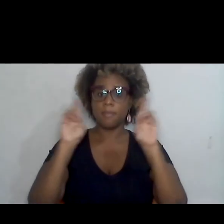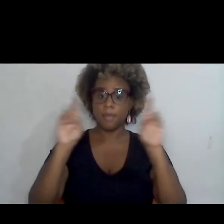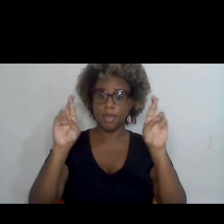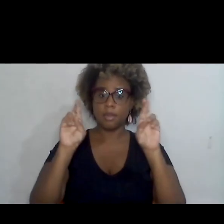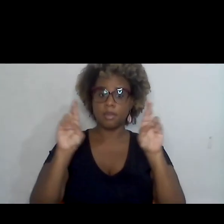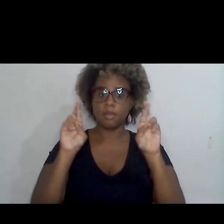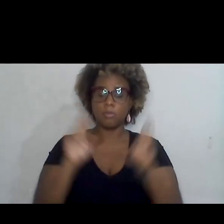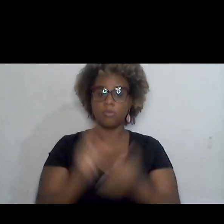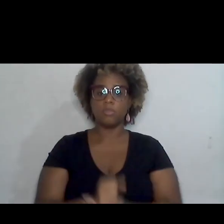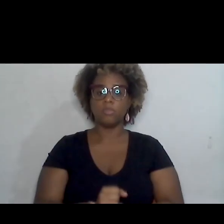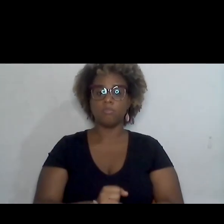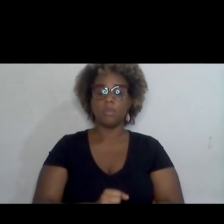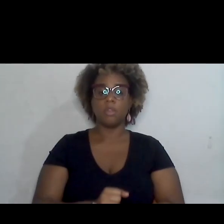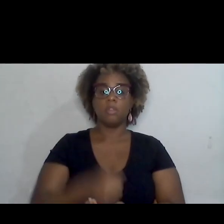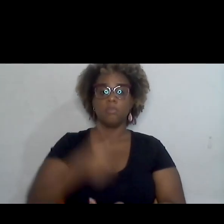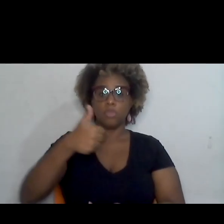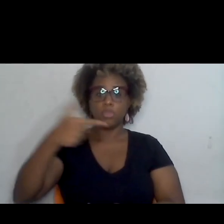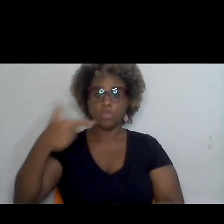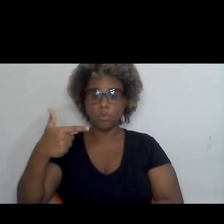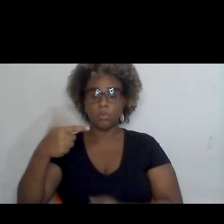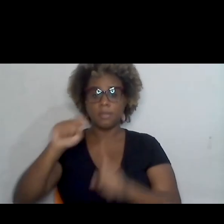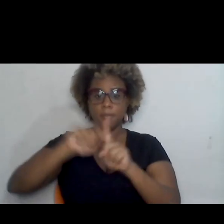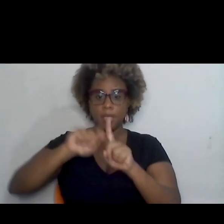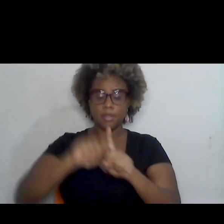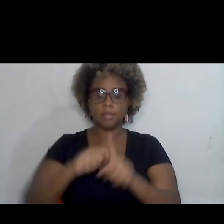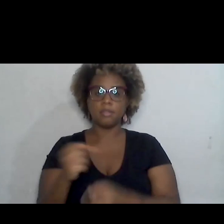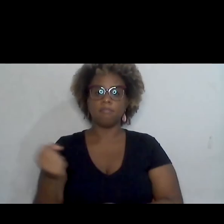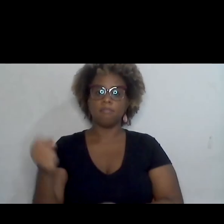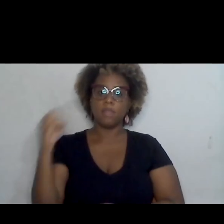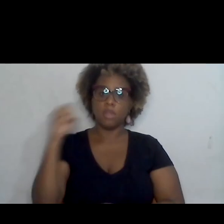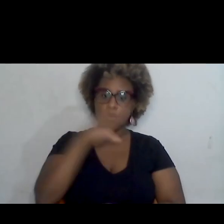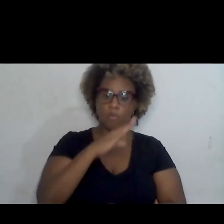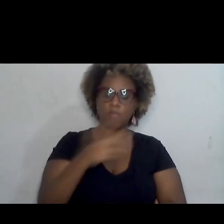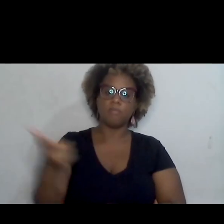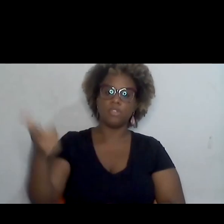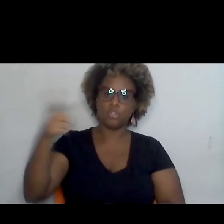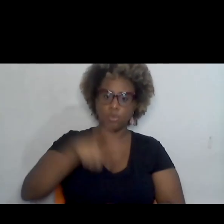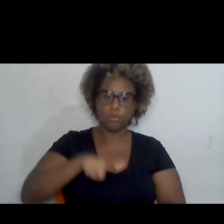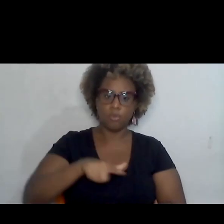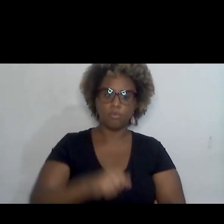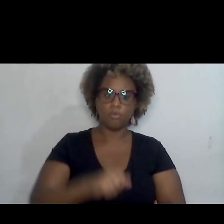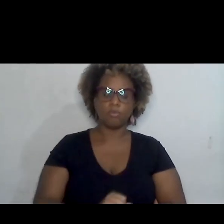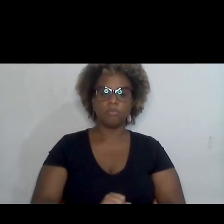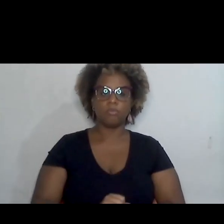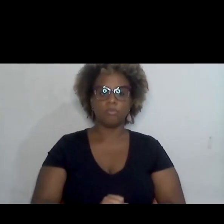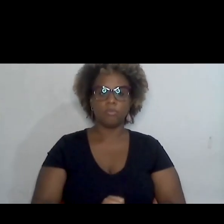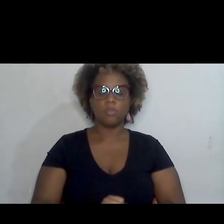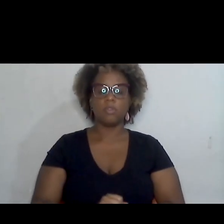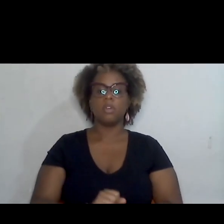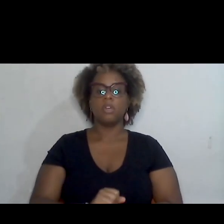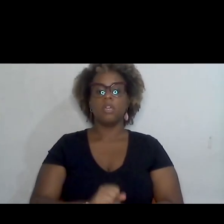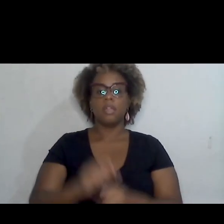também no segundo semestre nós iremos fazer o lançamento do novo edital